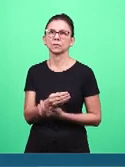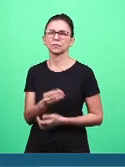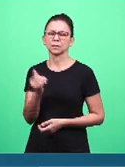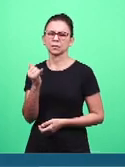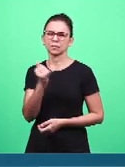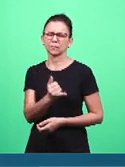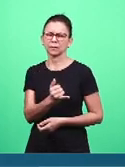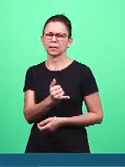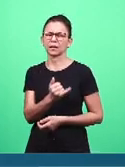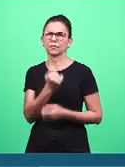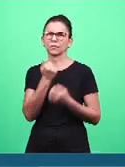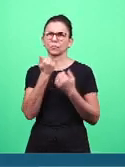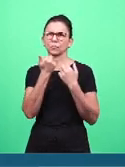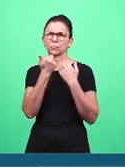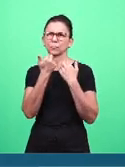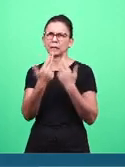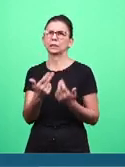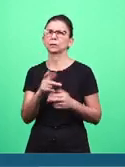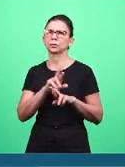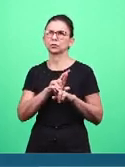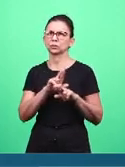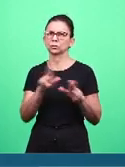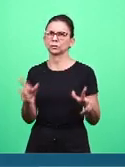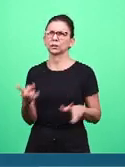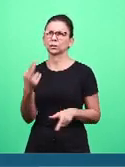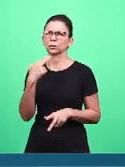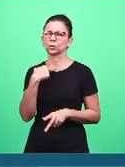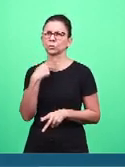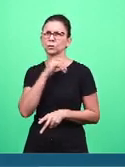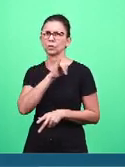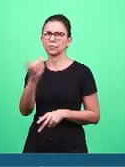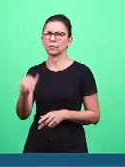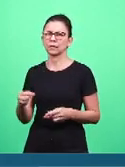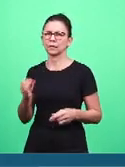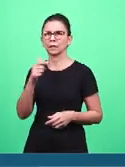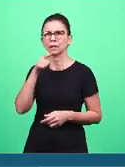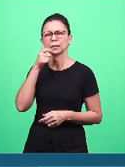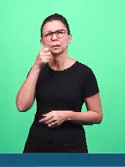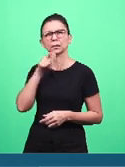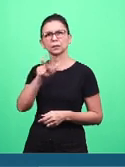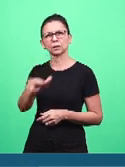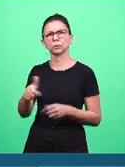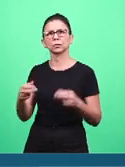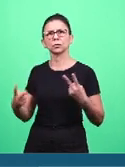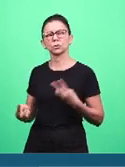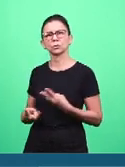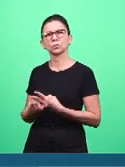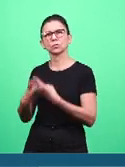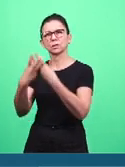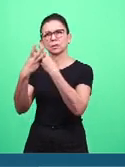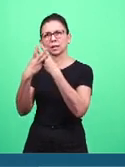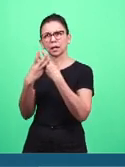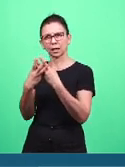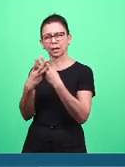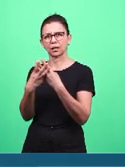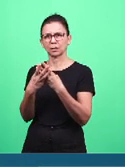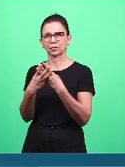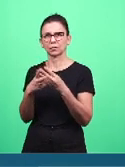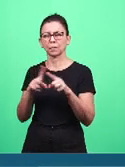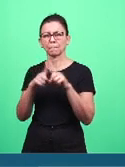feita? Qual é a segunda pergunta? Está feita? Está feita. Qual é a segunda pergunta? A segunda, qual é a segunda